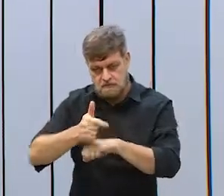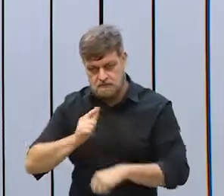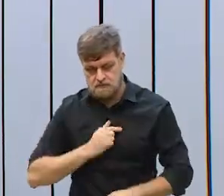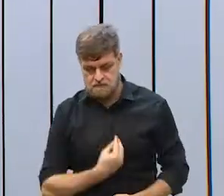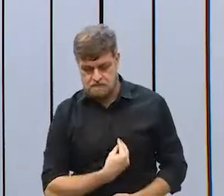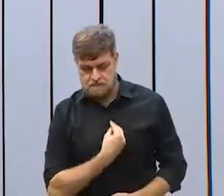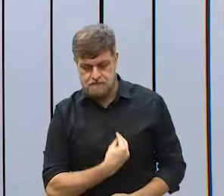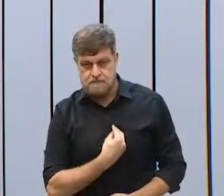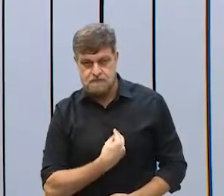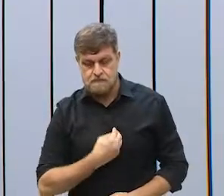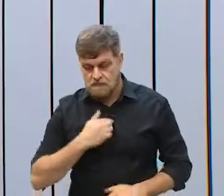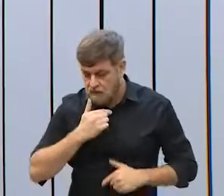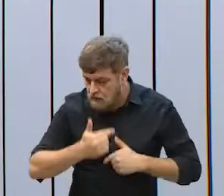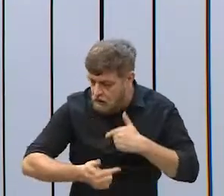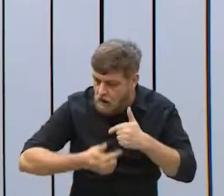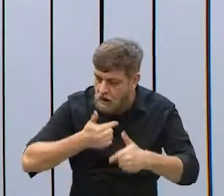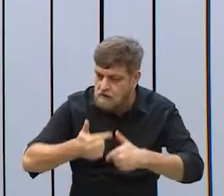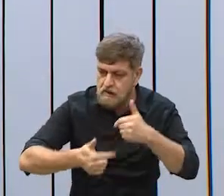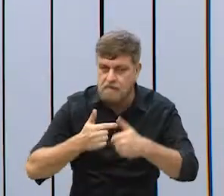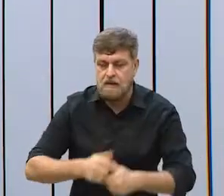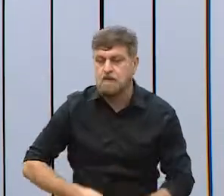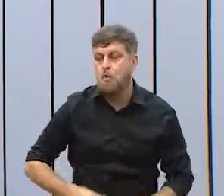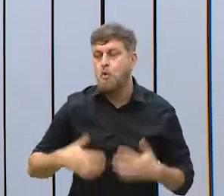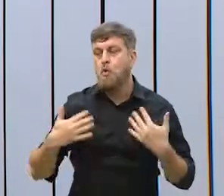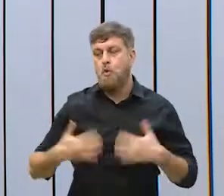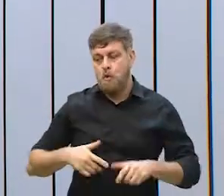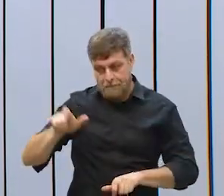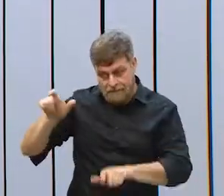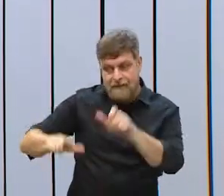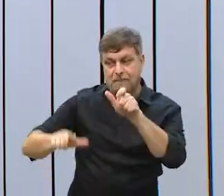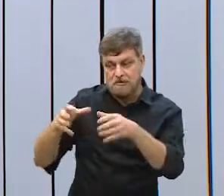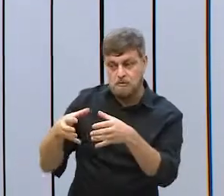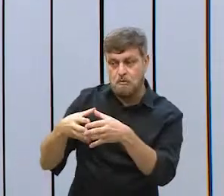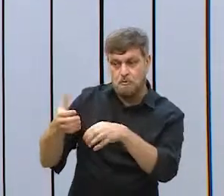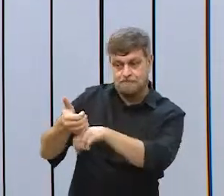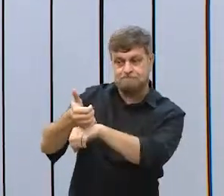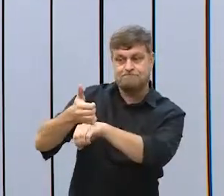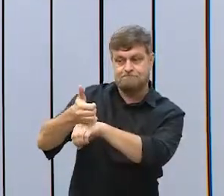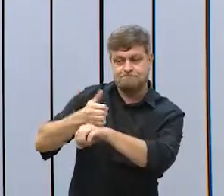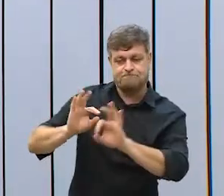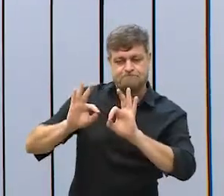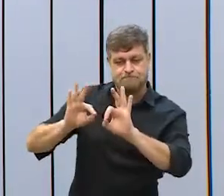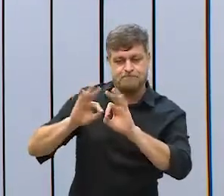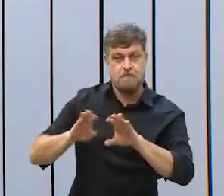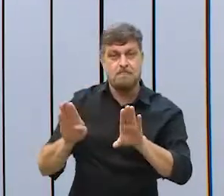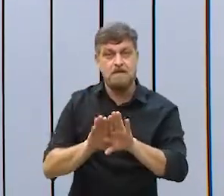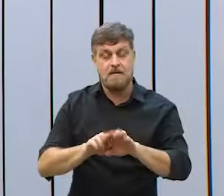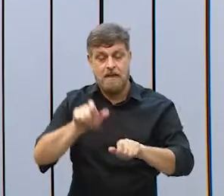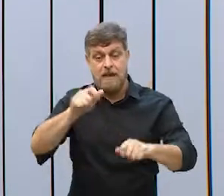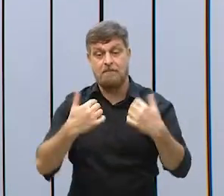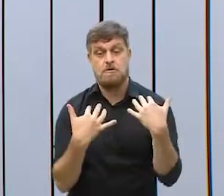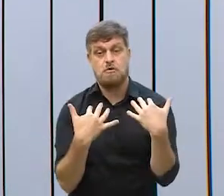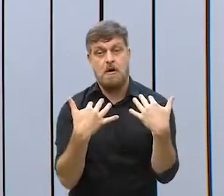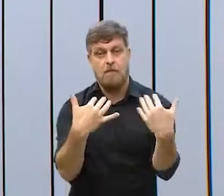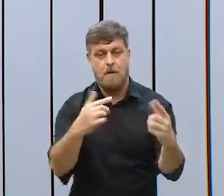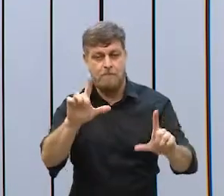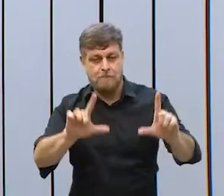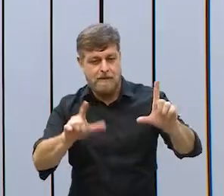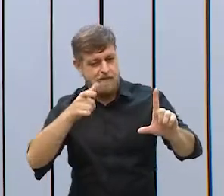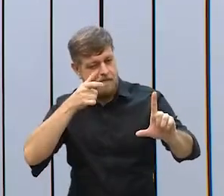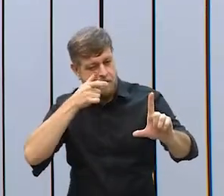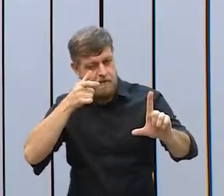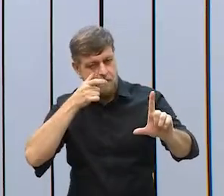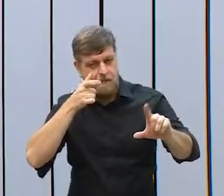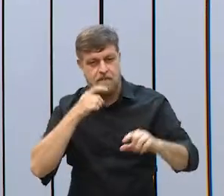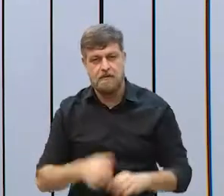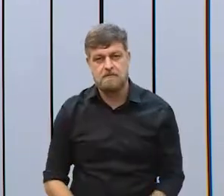que é um trabalho que envolve muitas pessoas, e gostaria de agradecer ao público também que nos assiste através desse